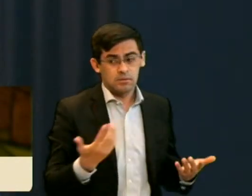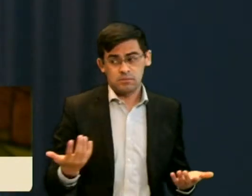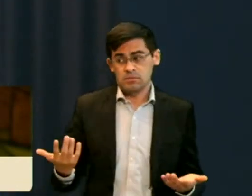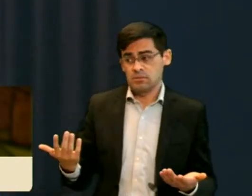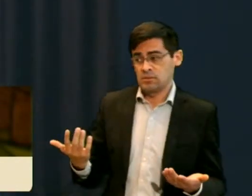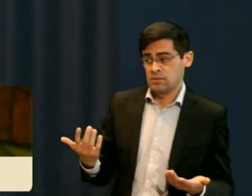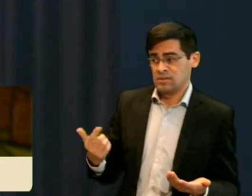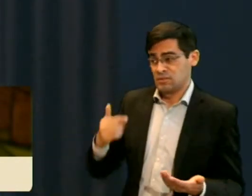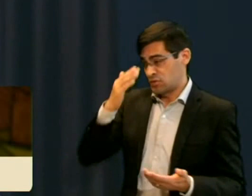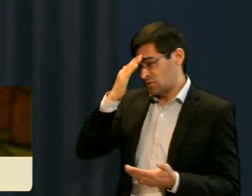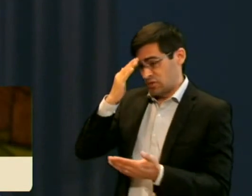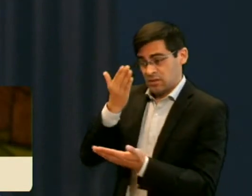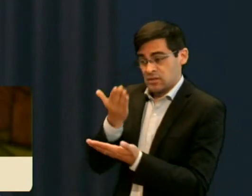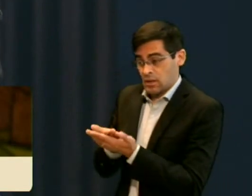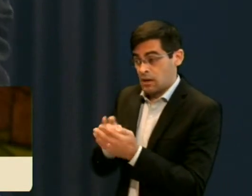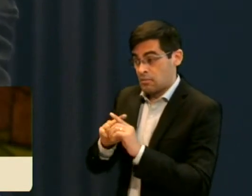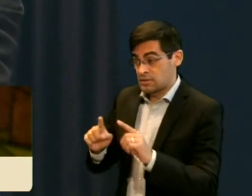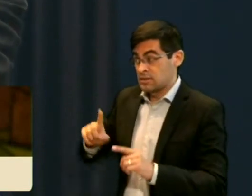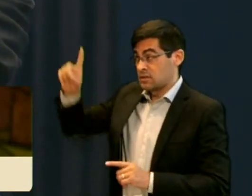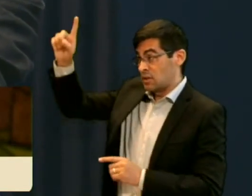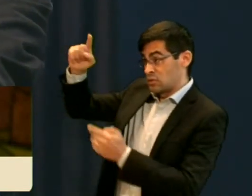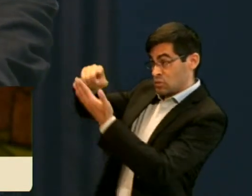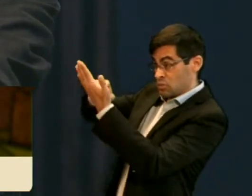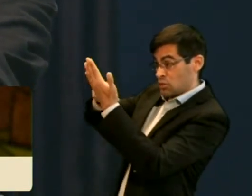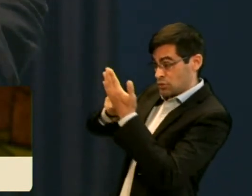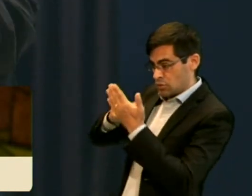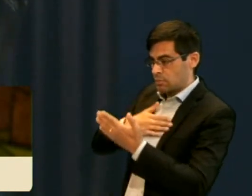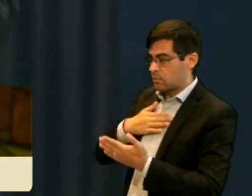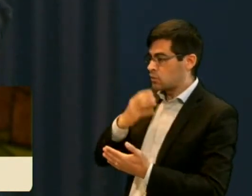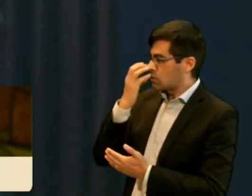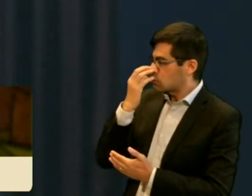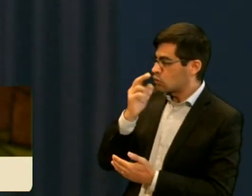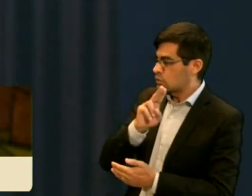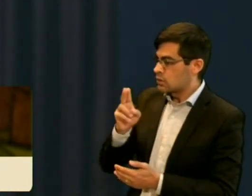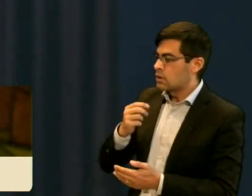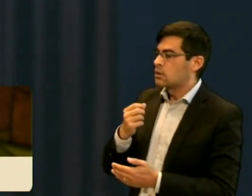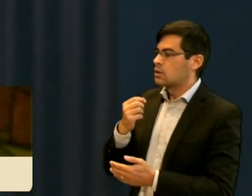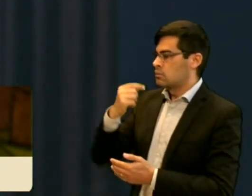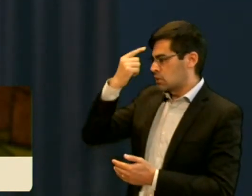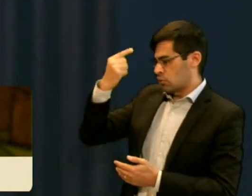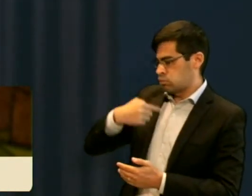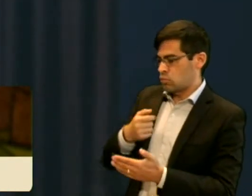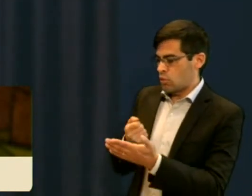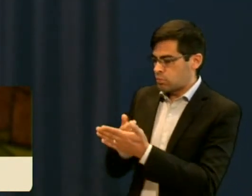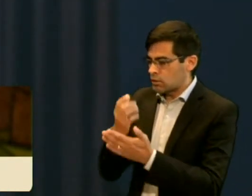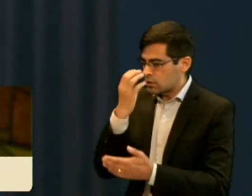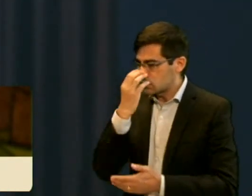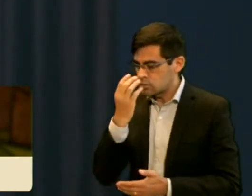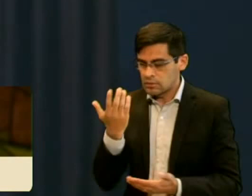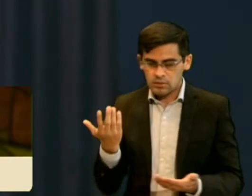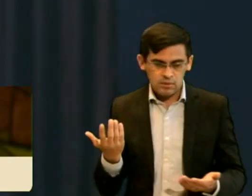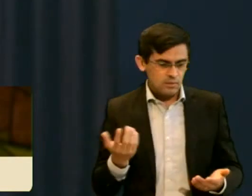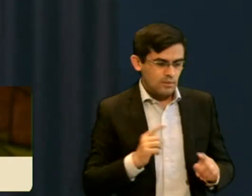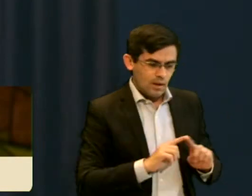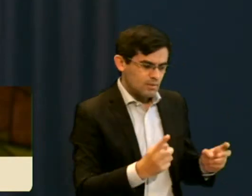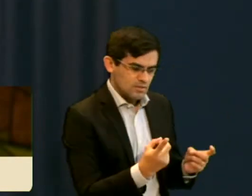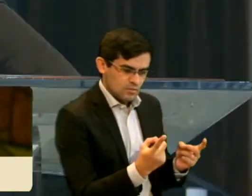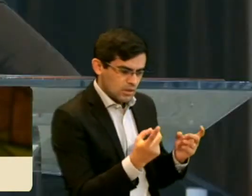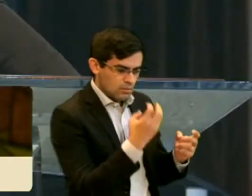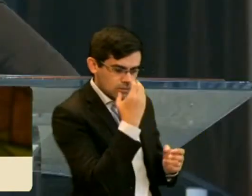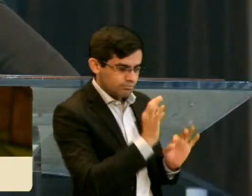sei se você vai acreditar, mas foi Deus que revelou para mim. E mandou comprar esse cachorro. Mas esse cachorro não está à venda.